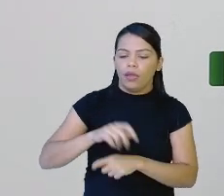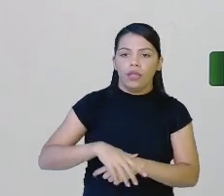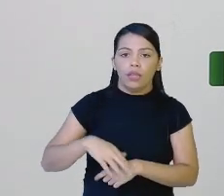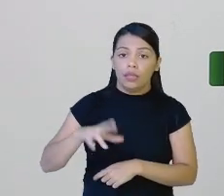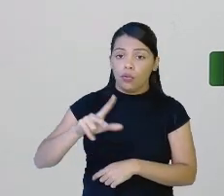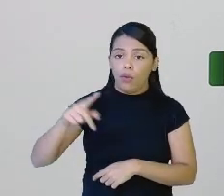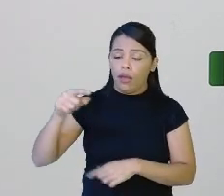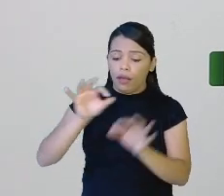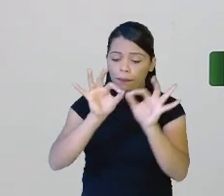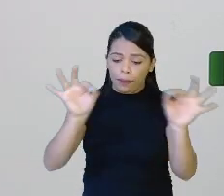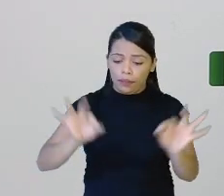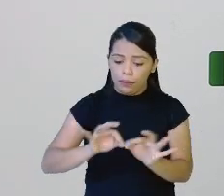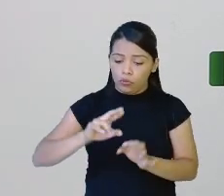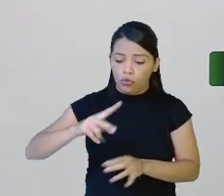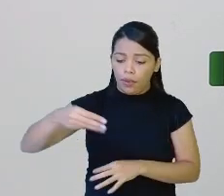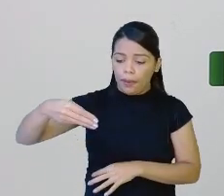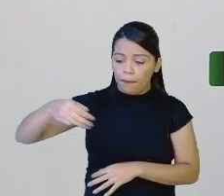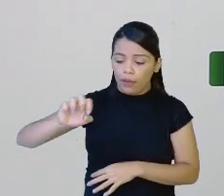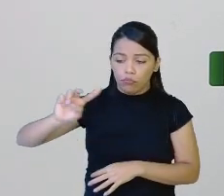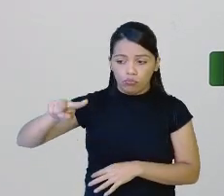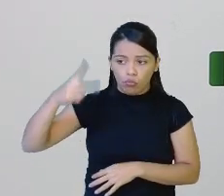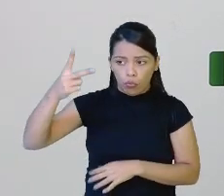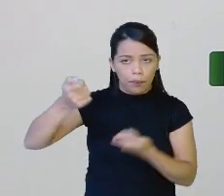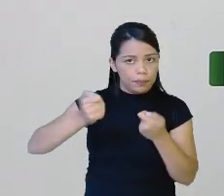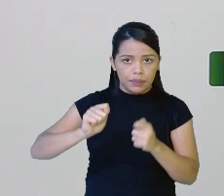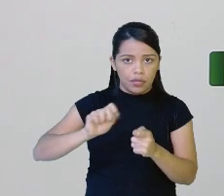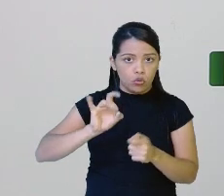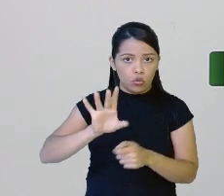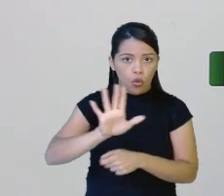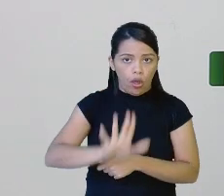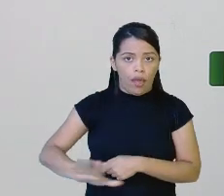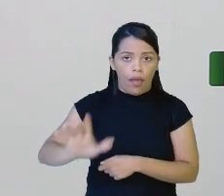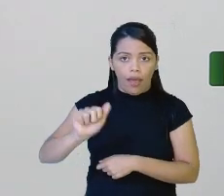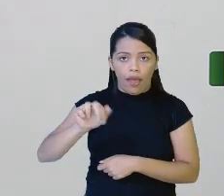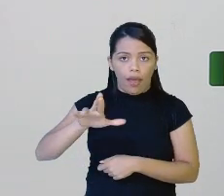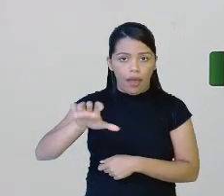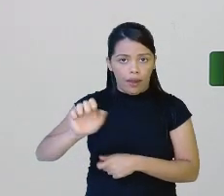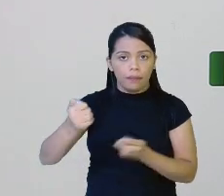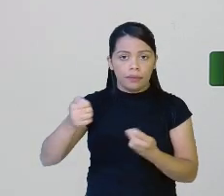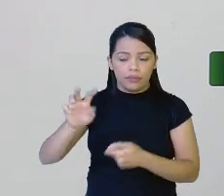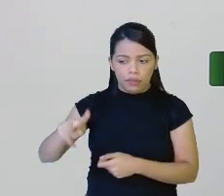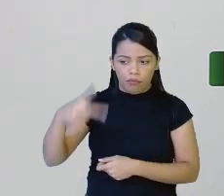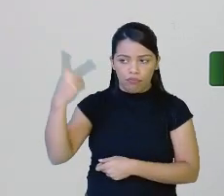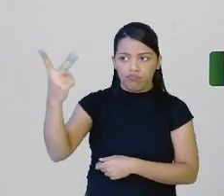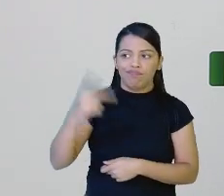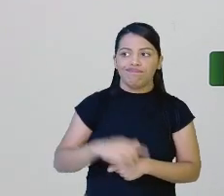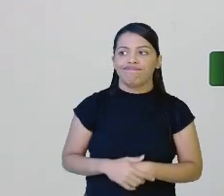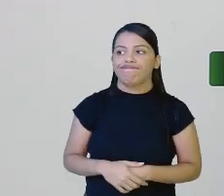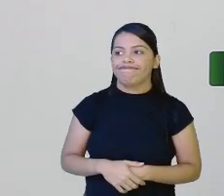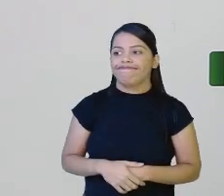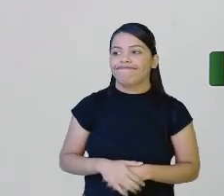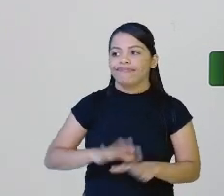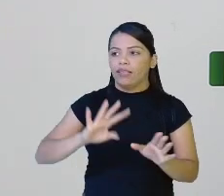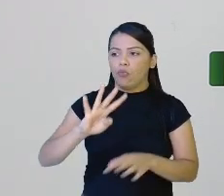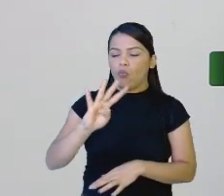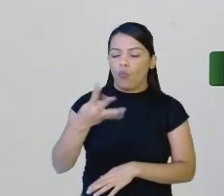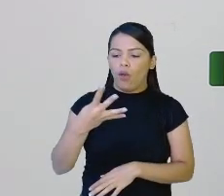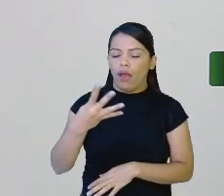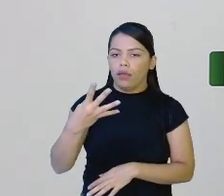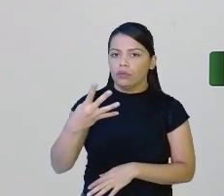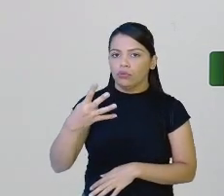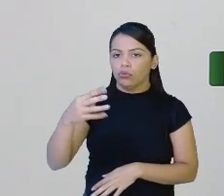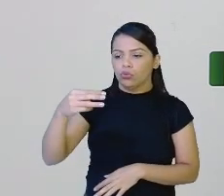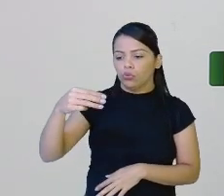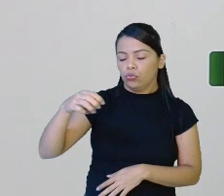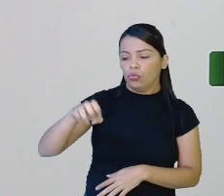banheiro, fácil, ó. 1, 2, 3, 4. 4 metros quadrados. E se eu